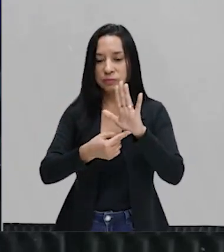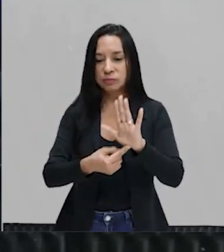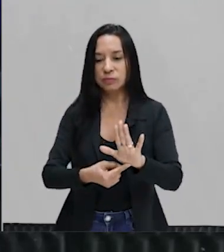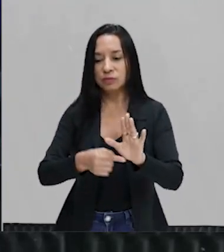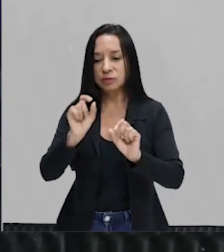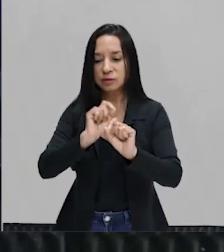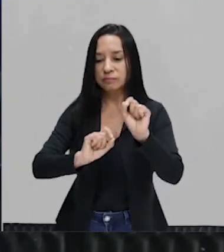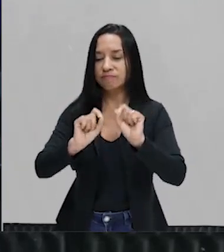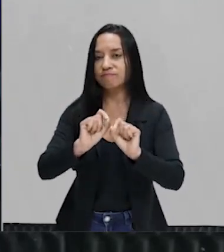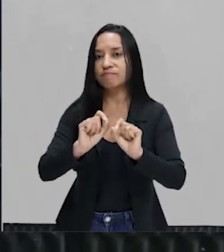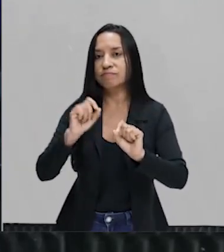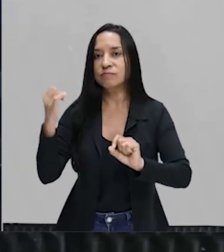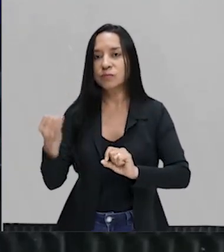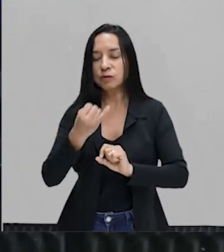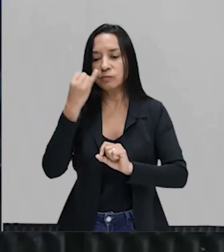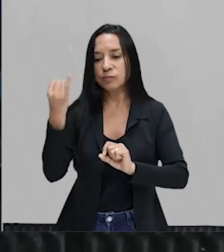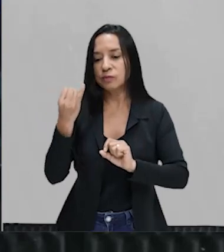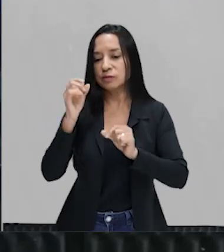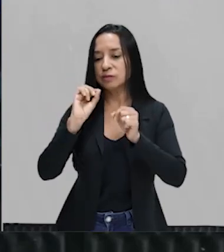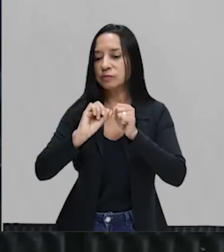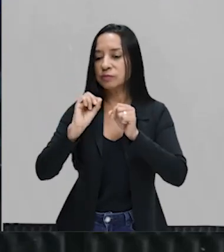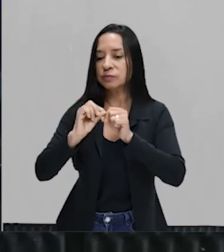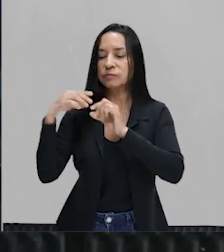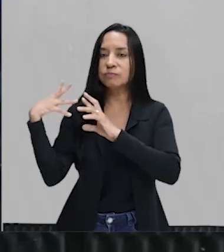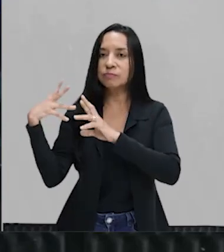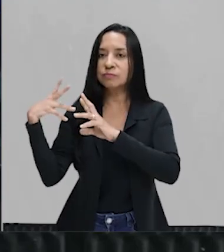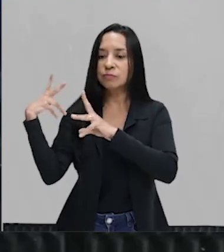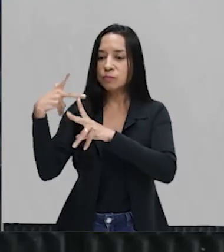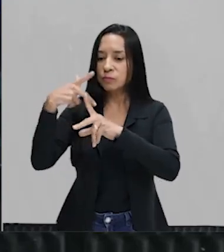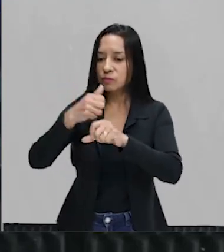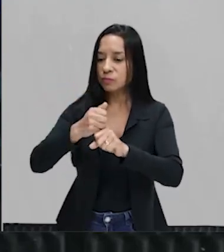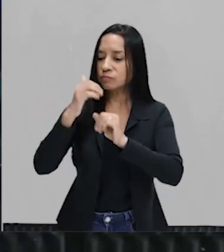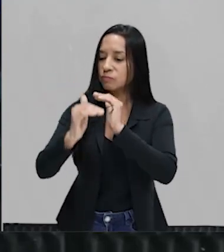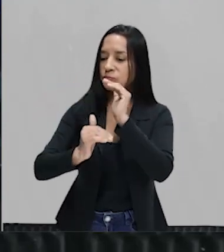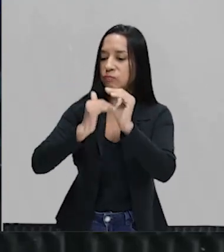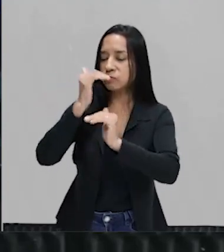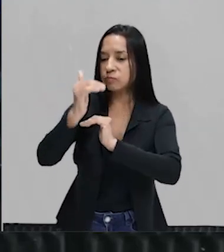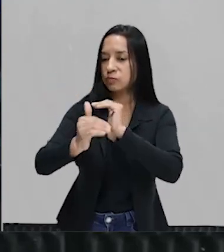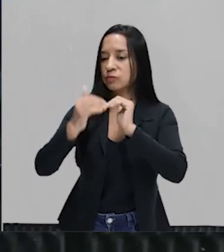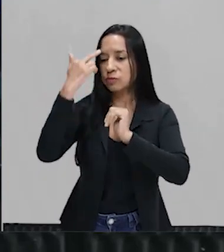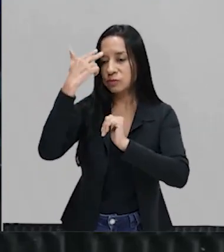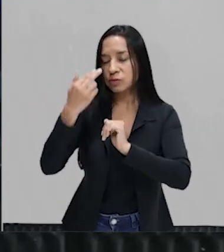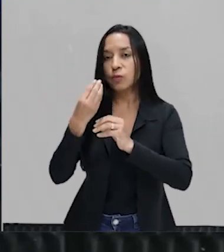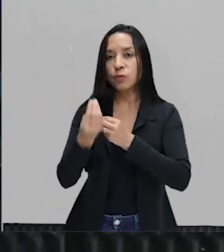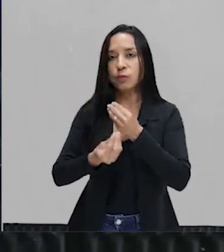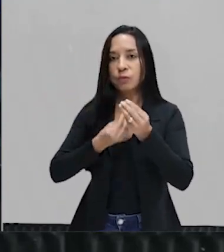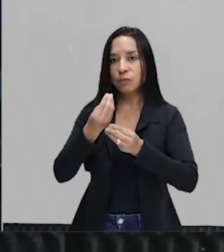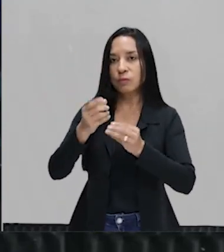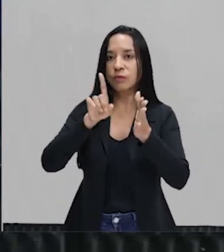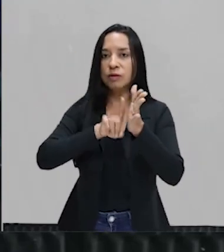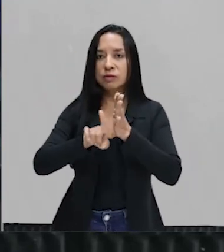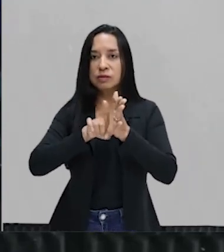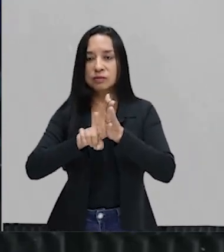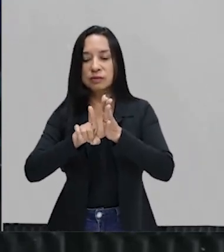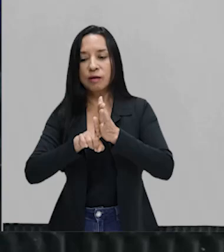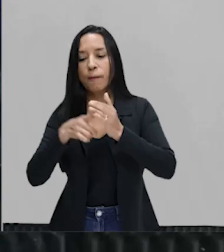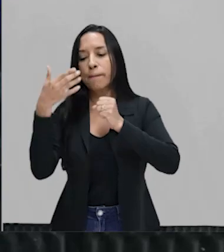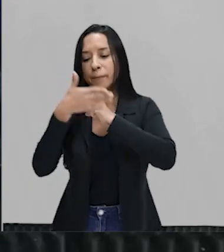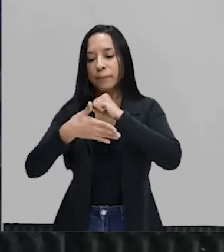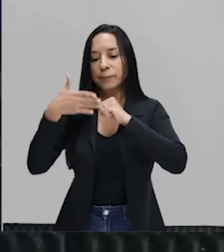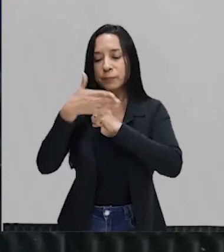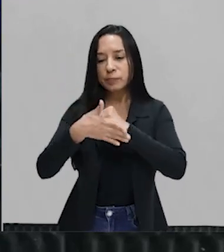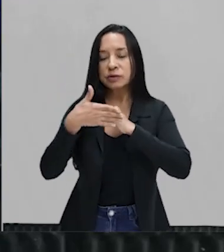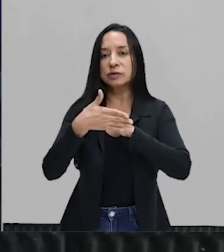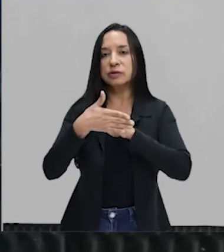é fundamental se fazer uma retomada de um processo histórico, como foi a questão, basicamente, da